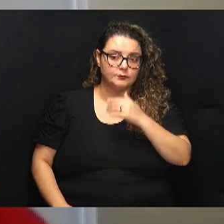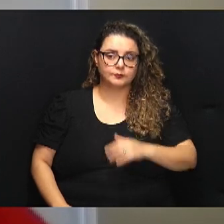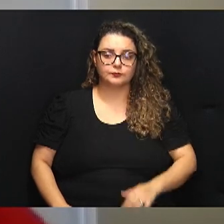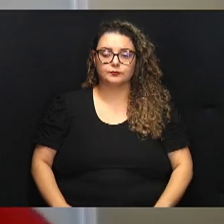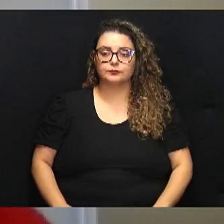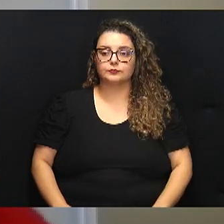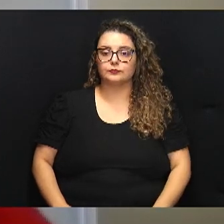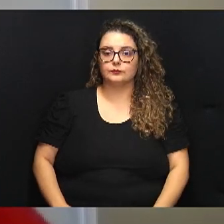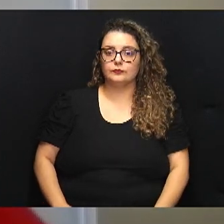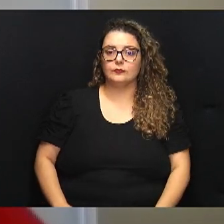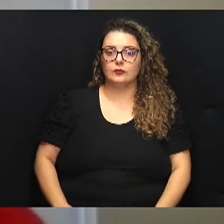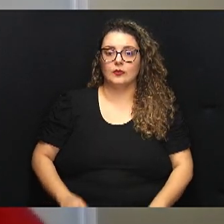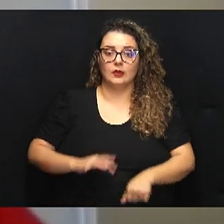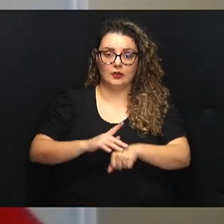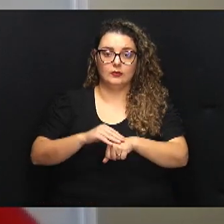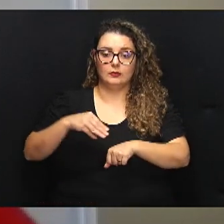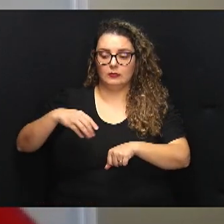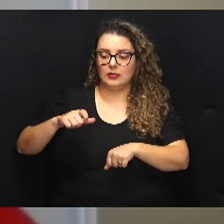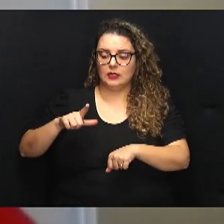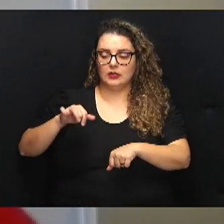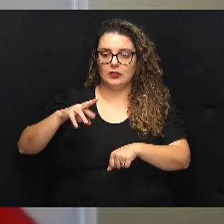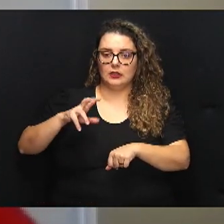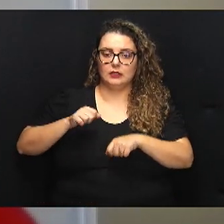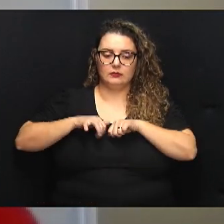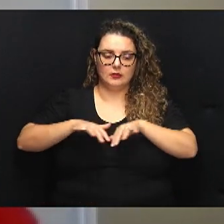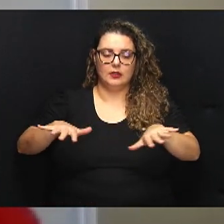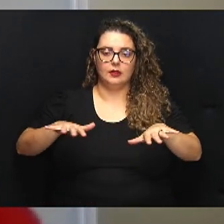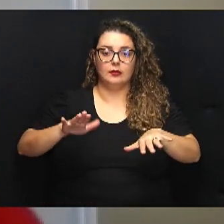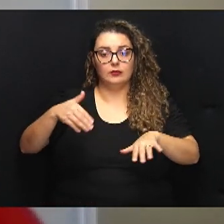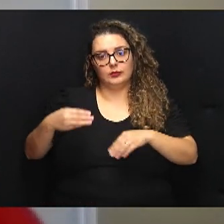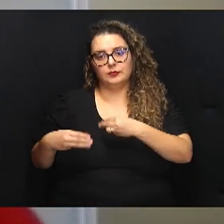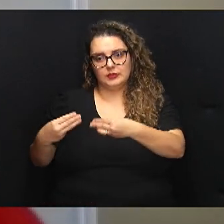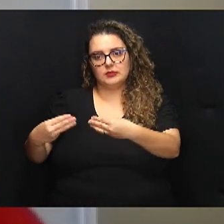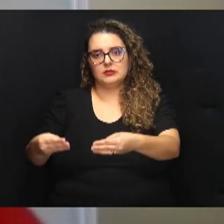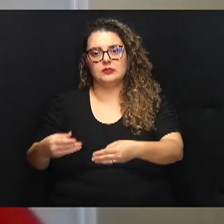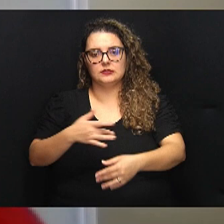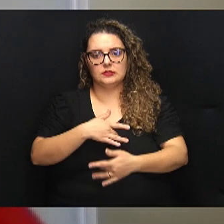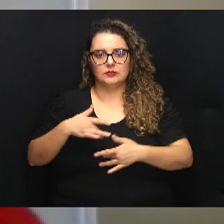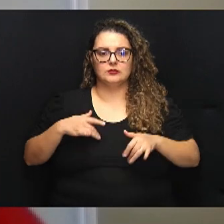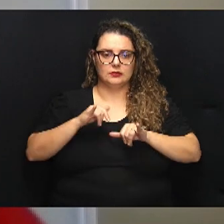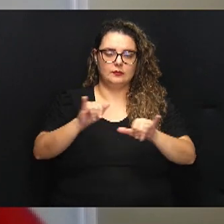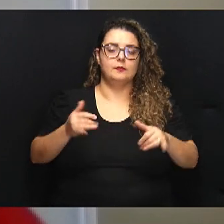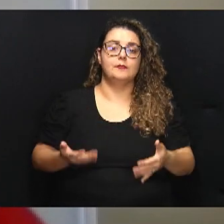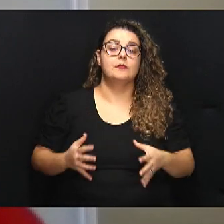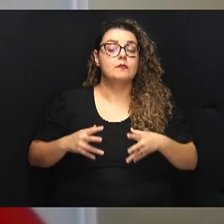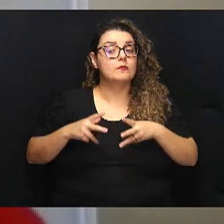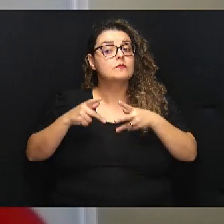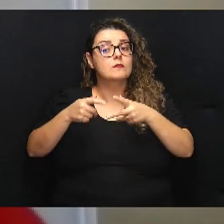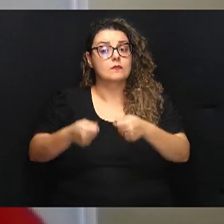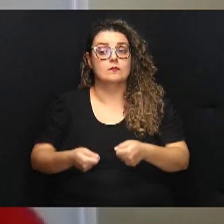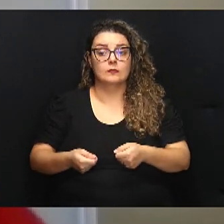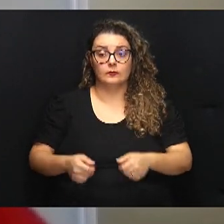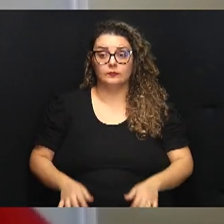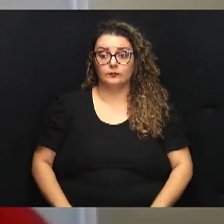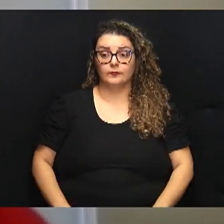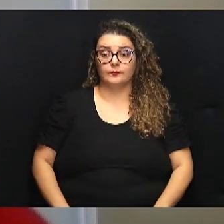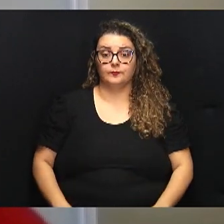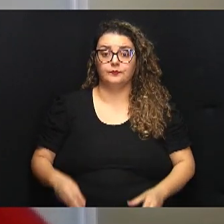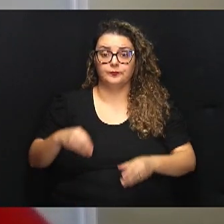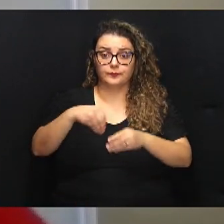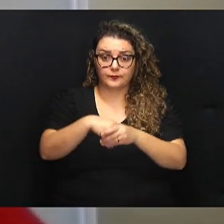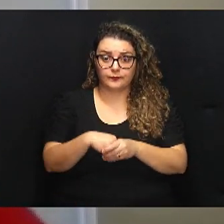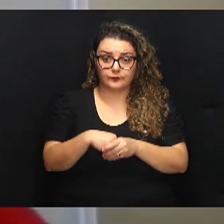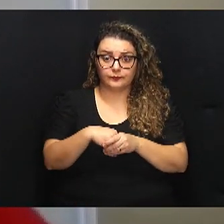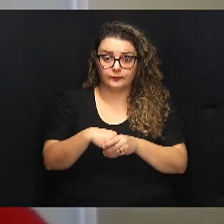disseminação de malária, no caso do Ministério da Saúde. Tudo isso compõe, então,